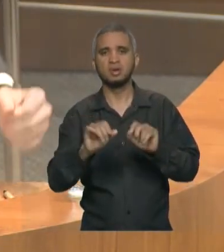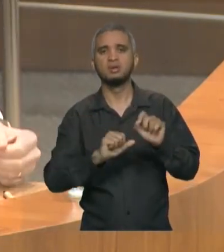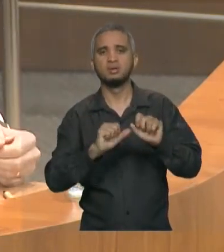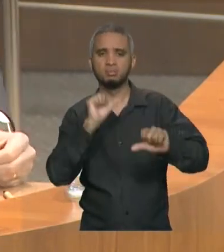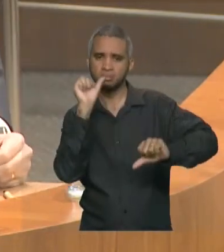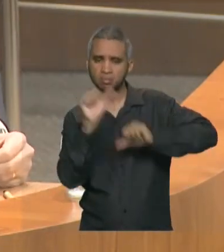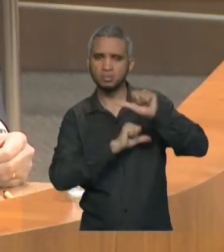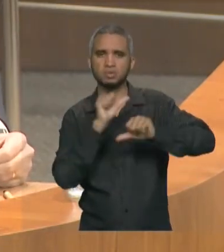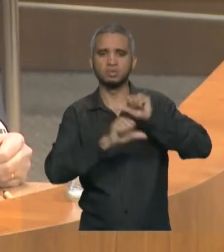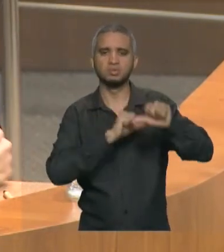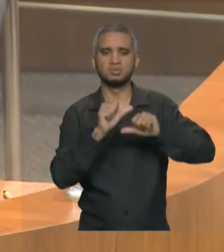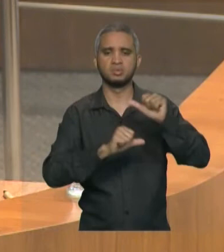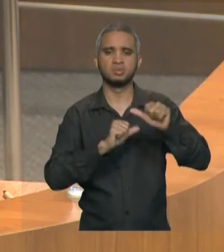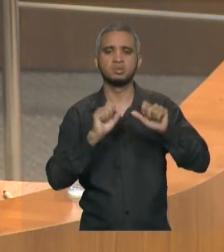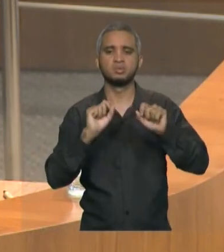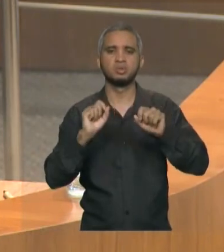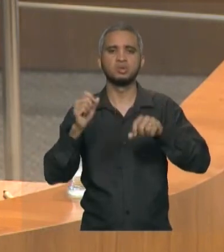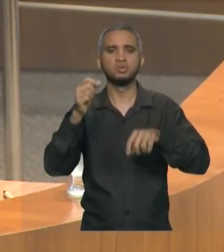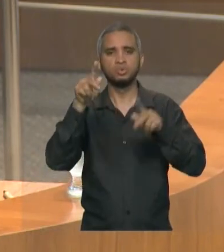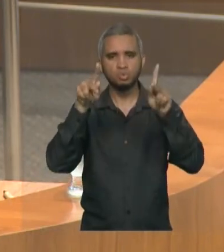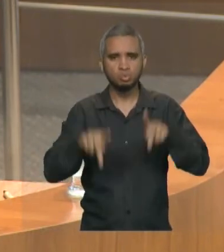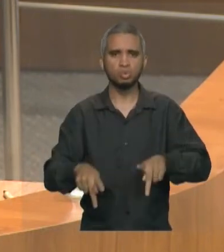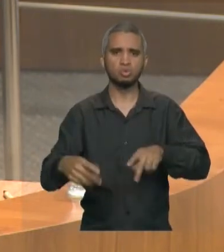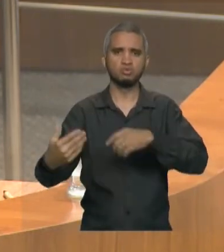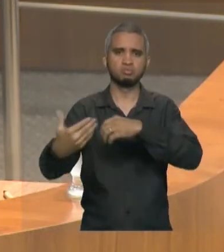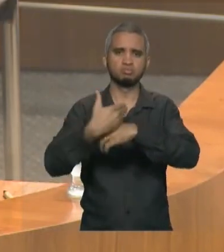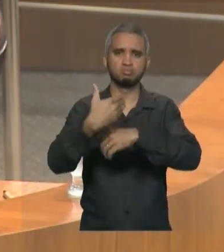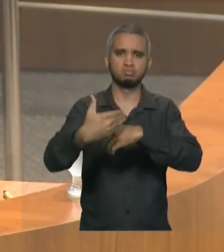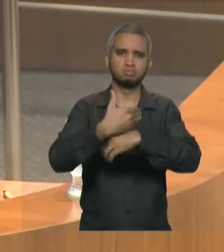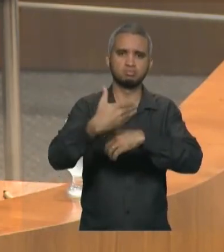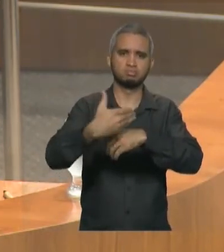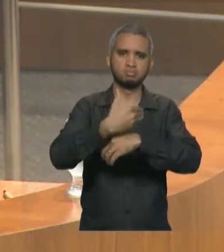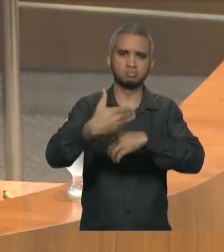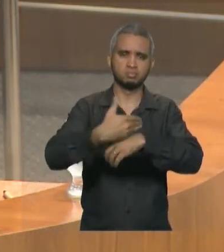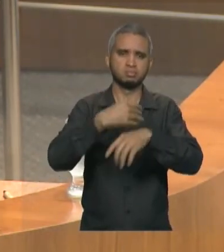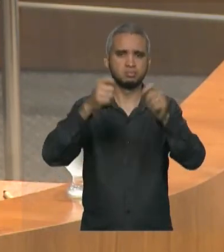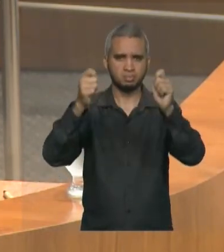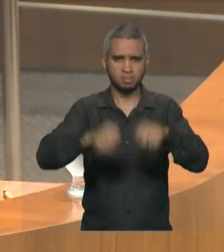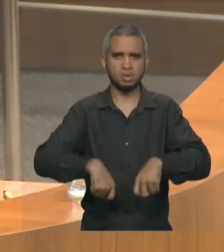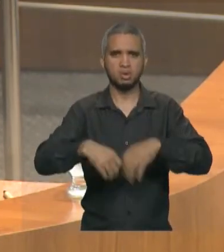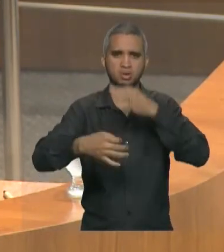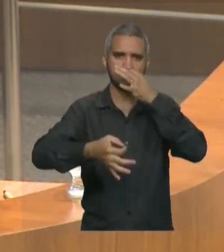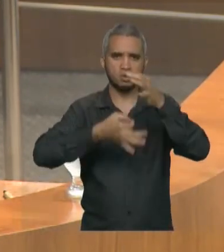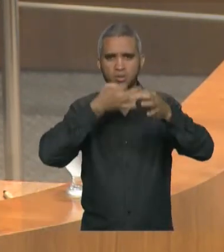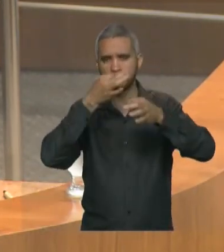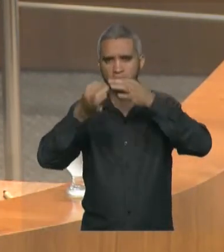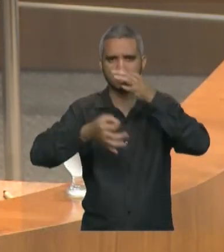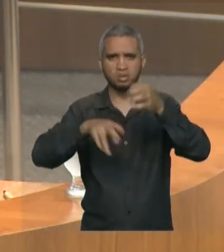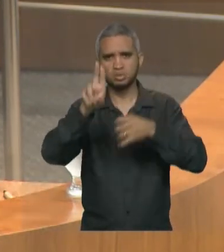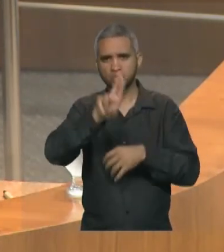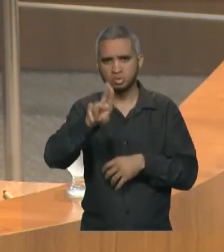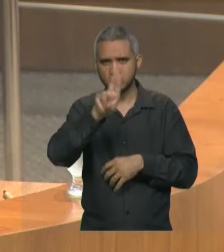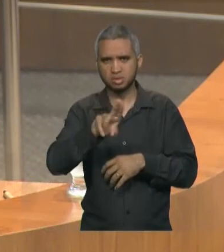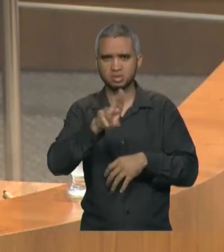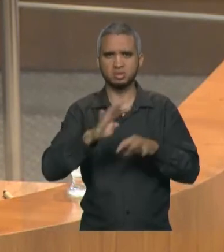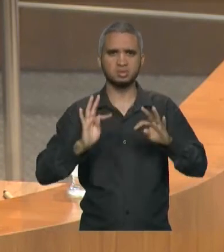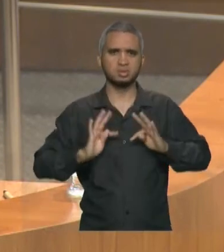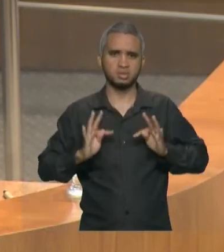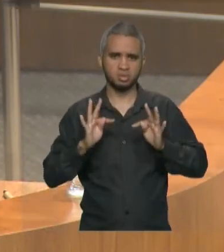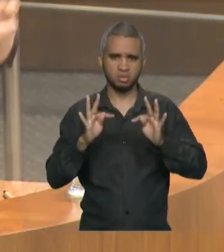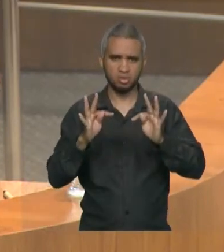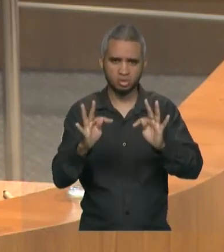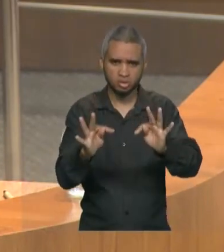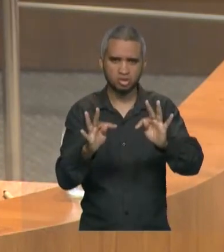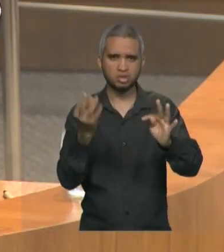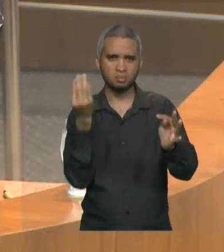é a participação popular de fato e de direito com toda a população, utilizando a tecnologia, colocando as suas ideias no